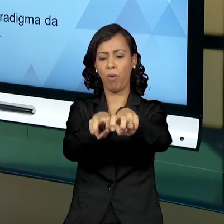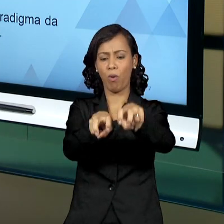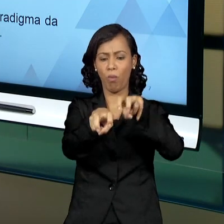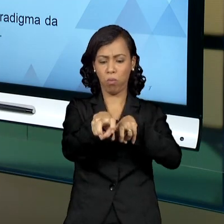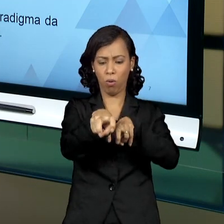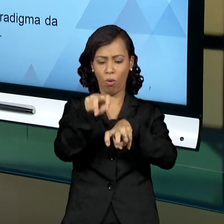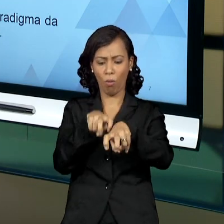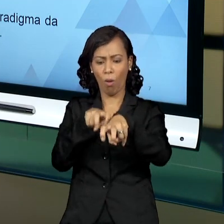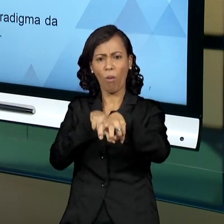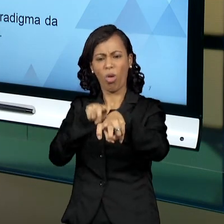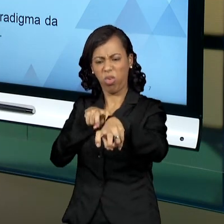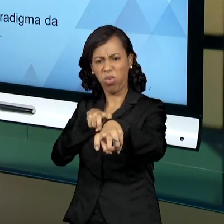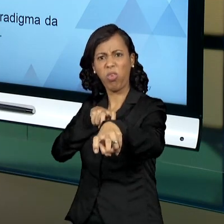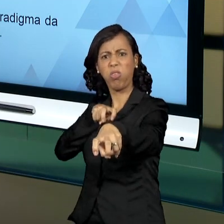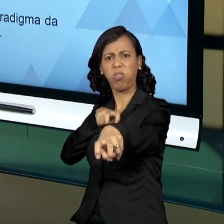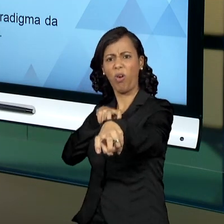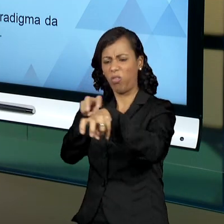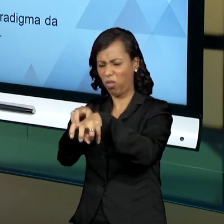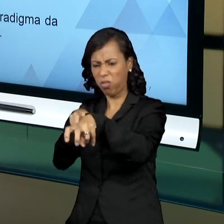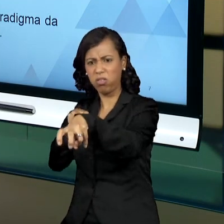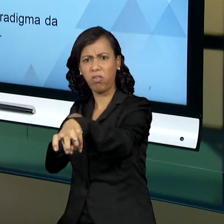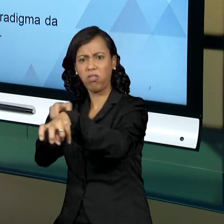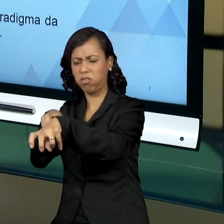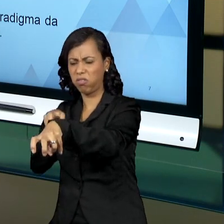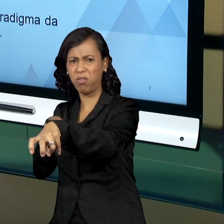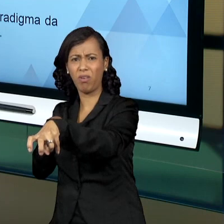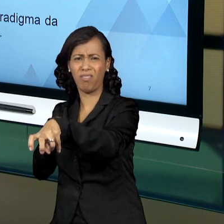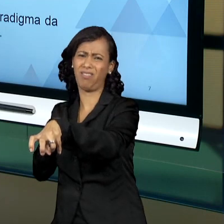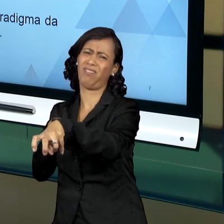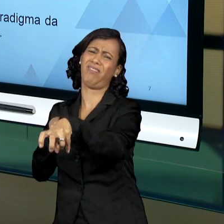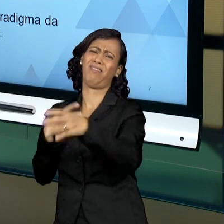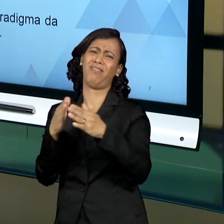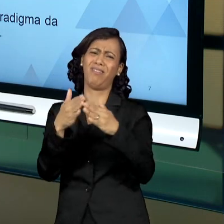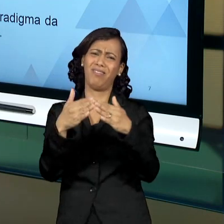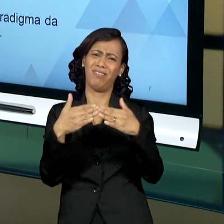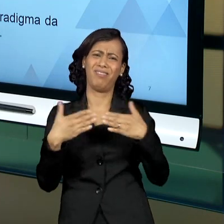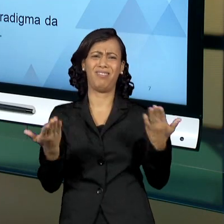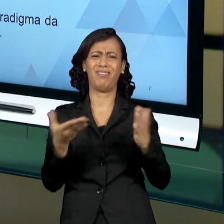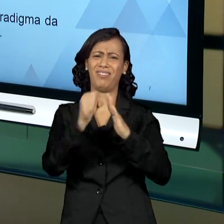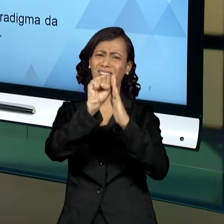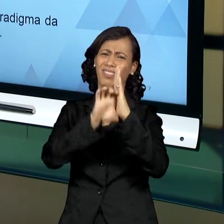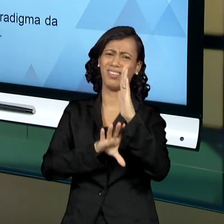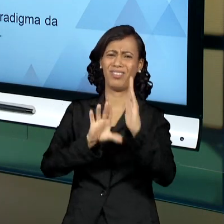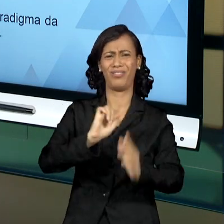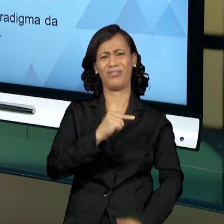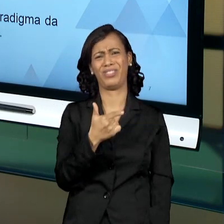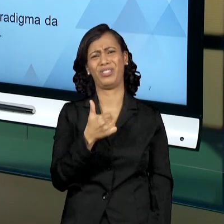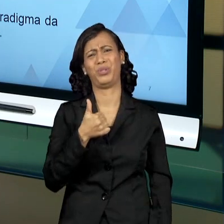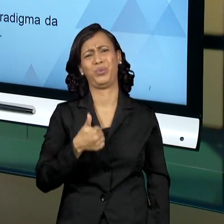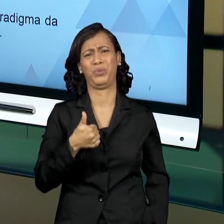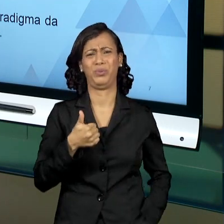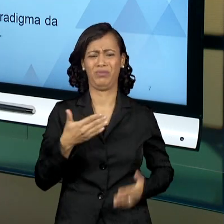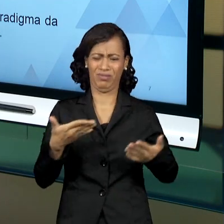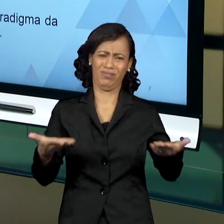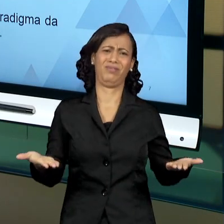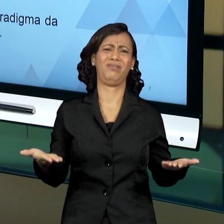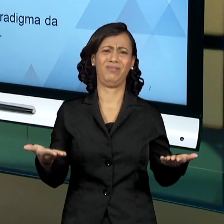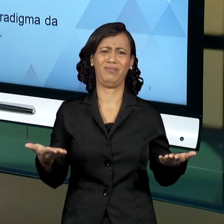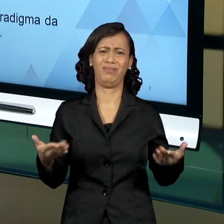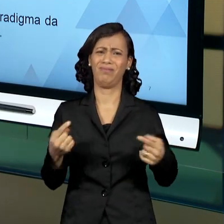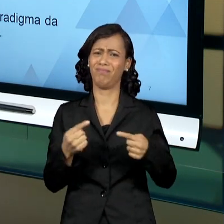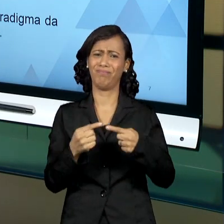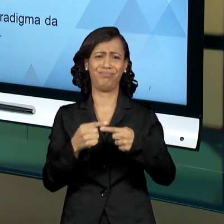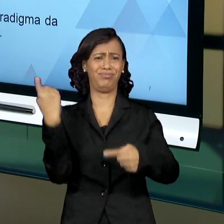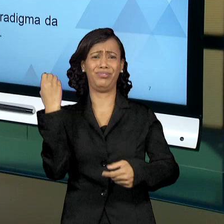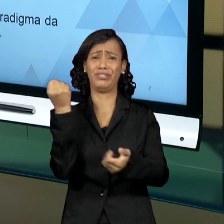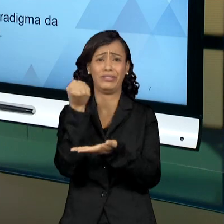do outro. E, pasmem, século XXI, como eu trabalho com estágio curricular supervisionado, as minhas